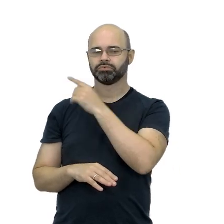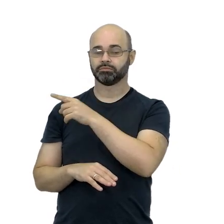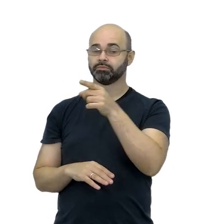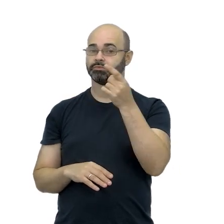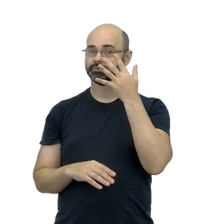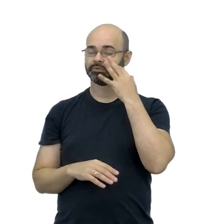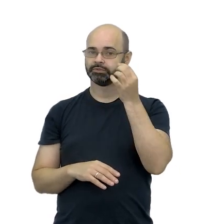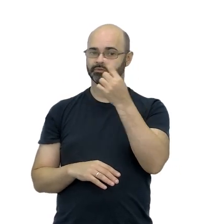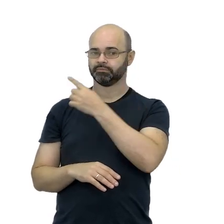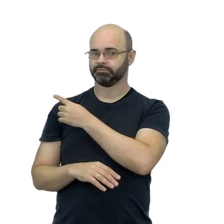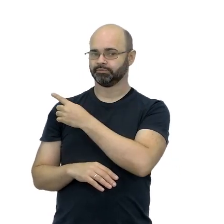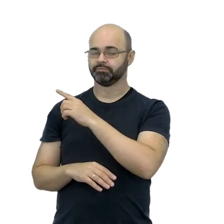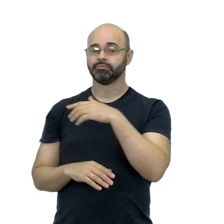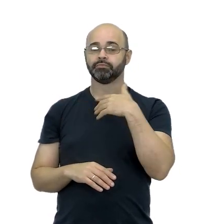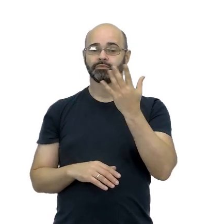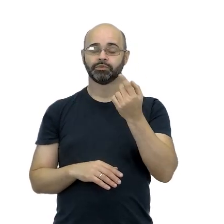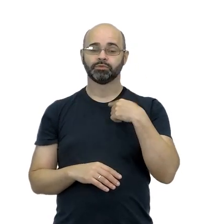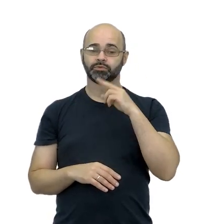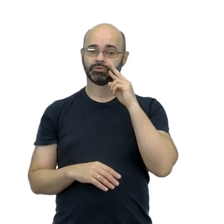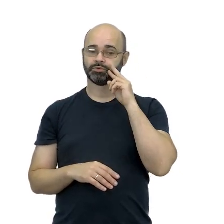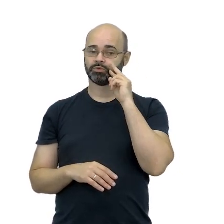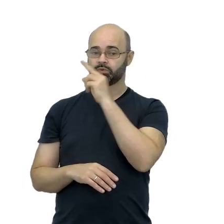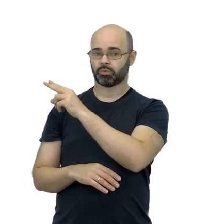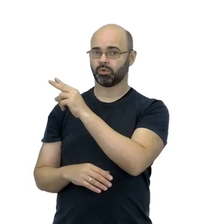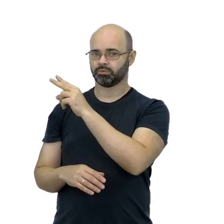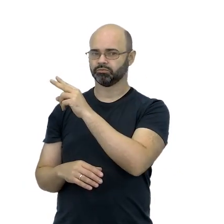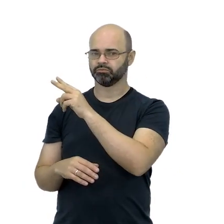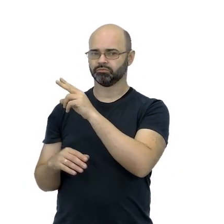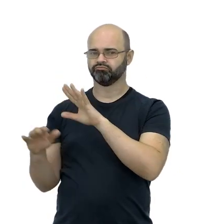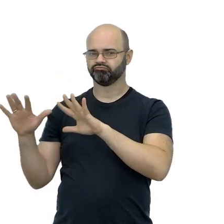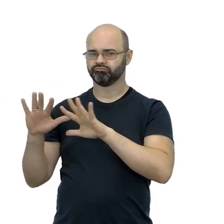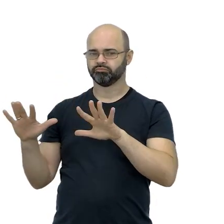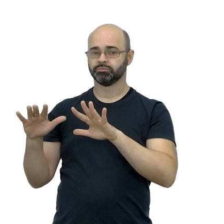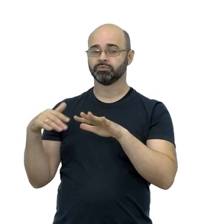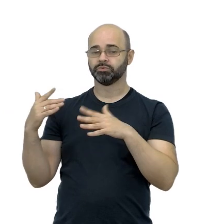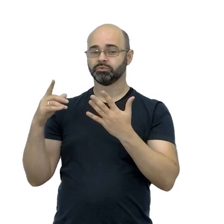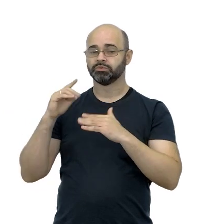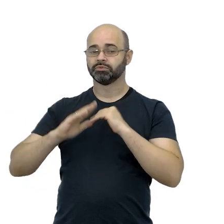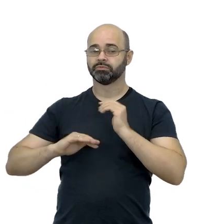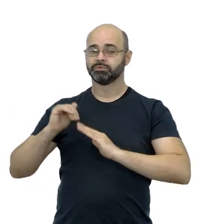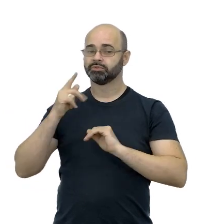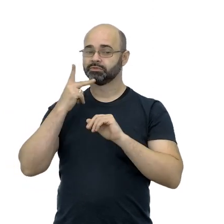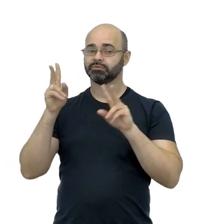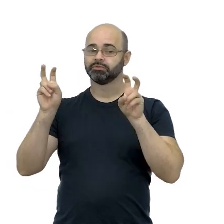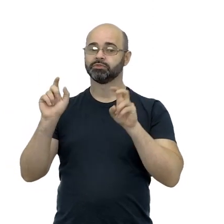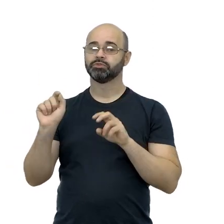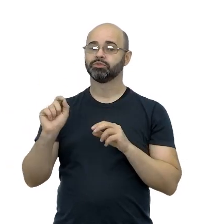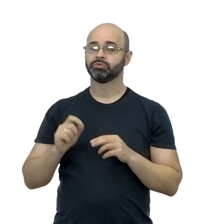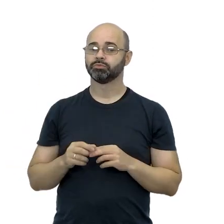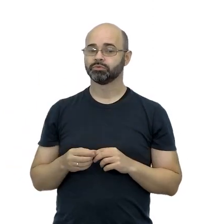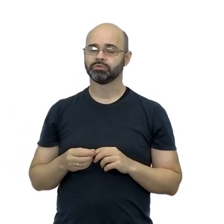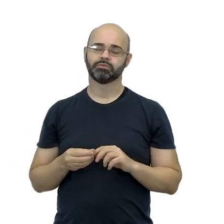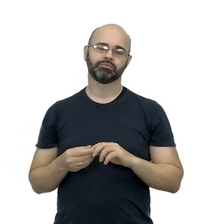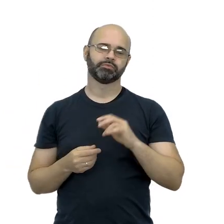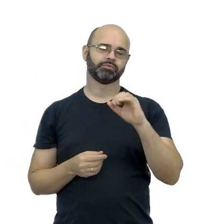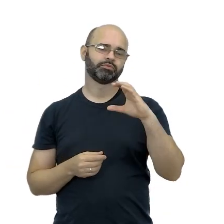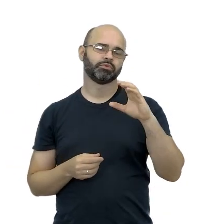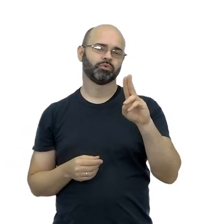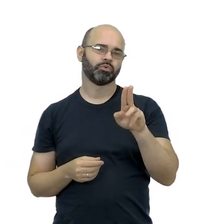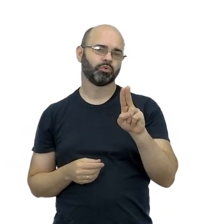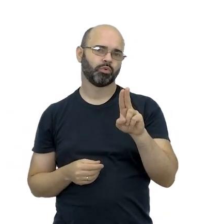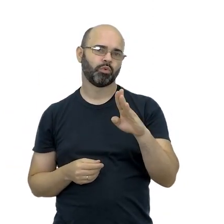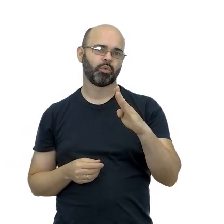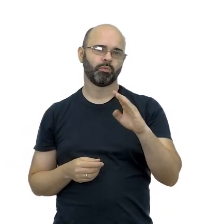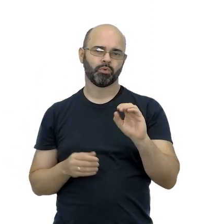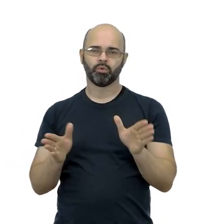de vocês que quando eu olho essa figura, quando a gente vê a habilidade, ele fala o quê? De figuras cubos, pirâmides, e